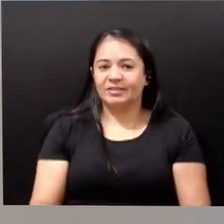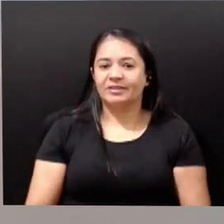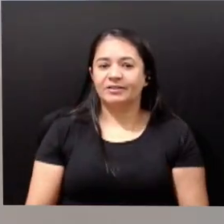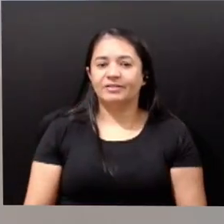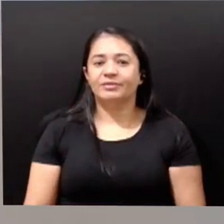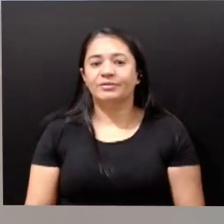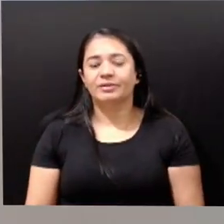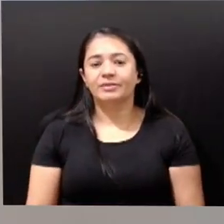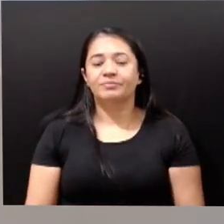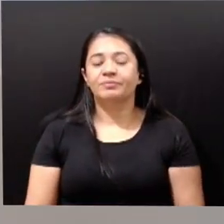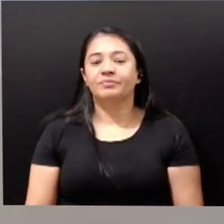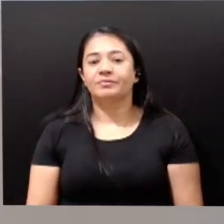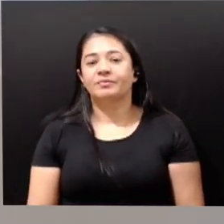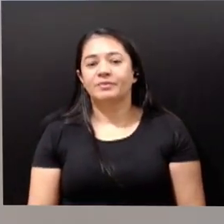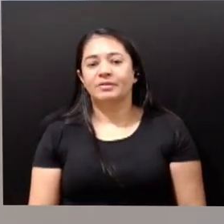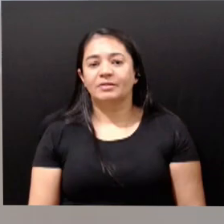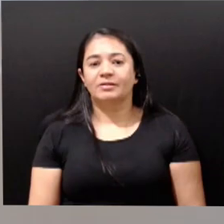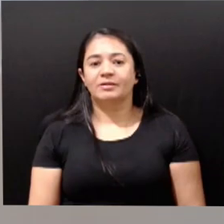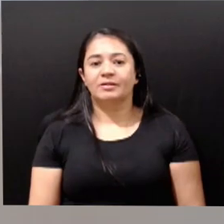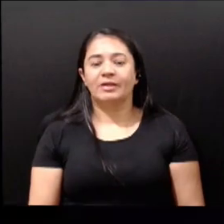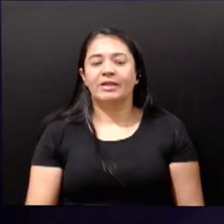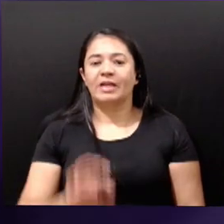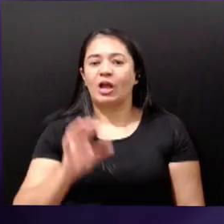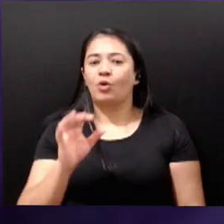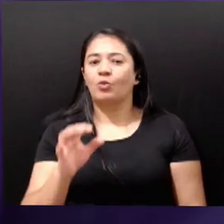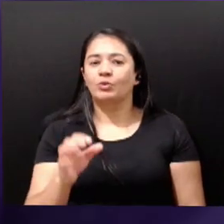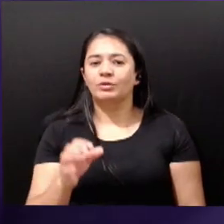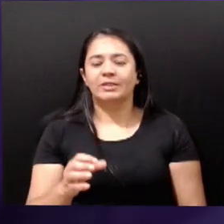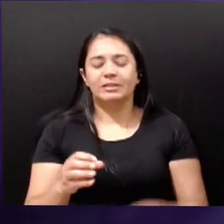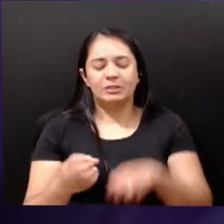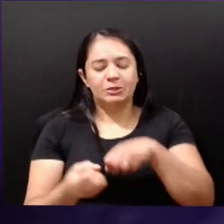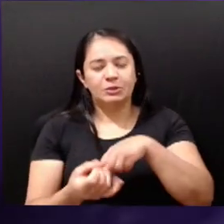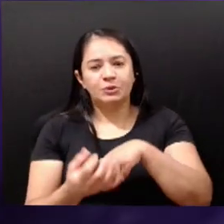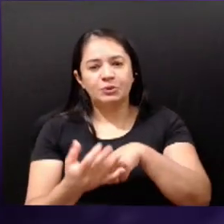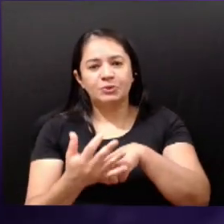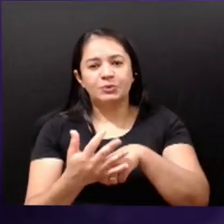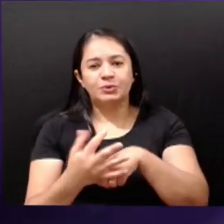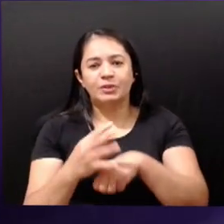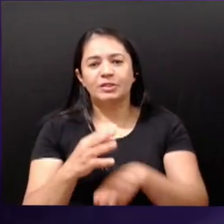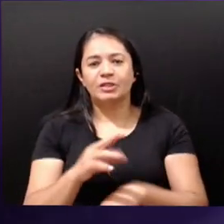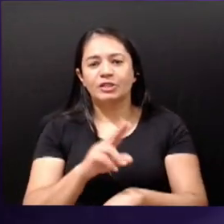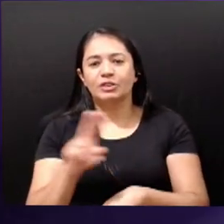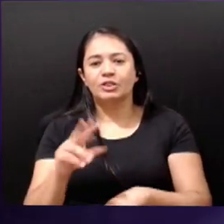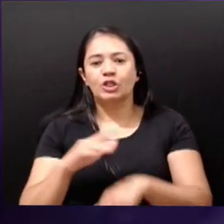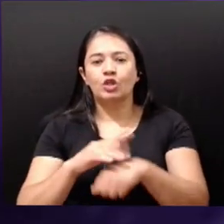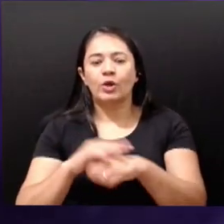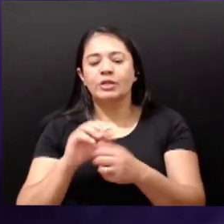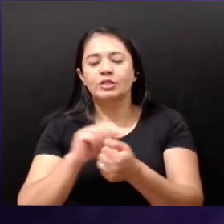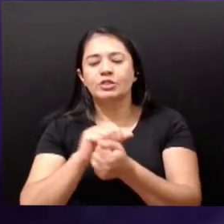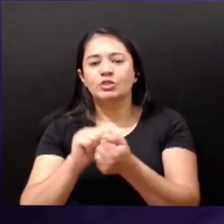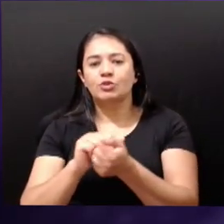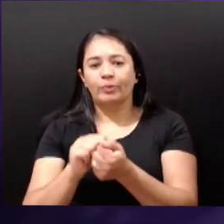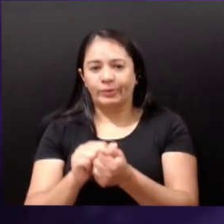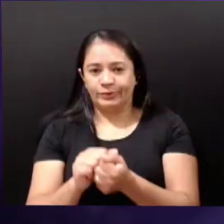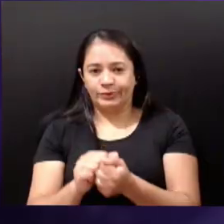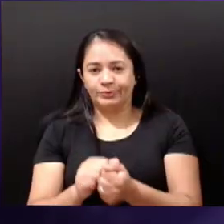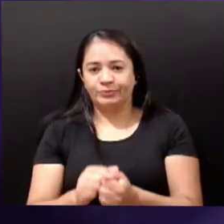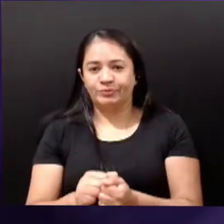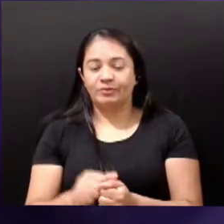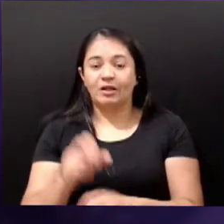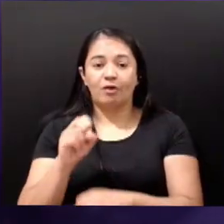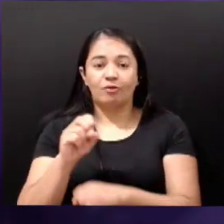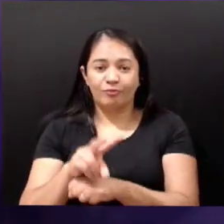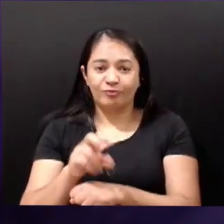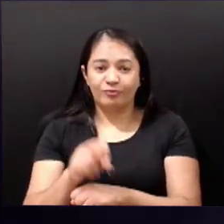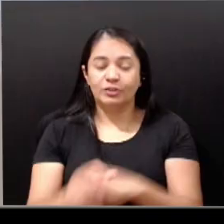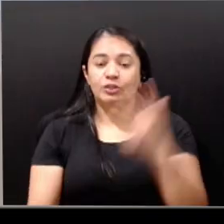É o agente etiológico, ou seja, o agente que causa a mononucleose infecciosa, conhecida como doença do beijo, é o Epstein-Barr. Esse é